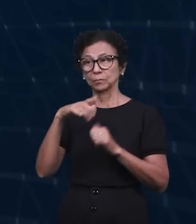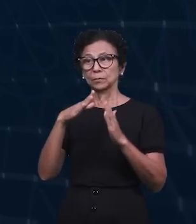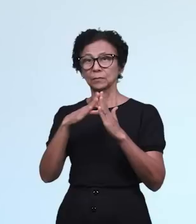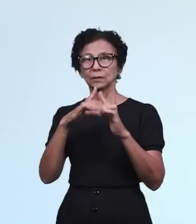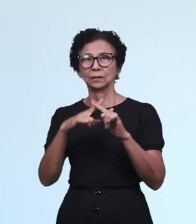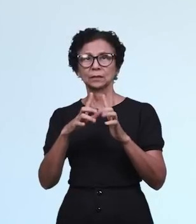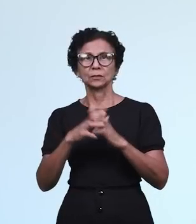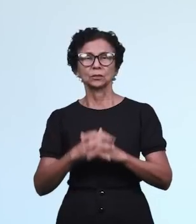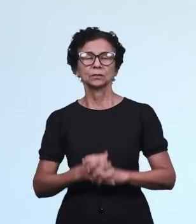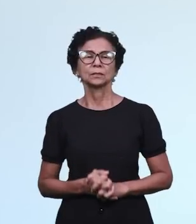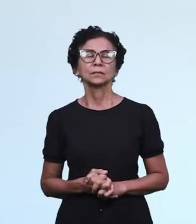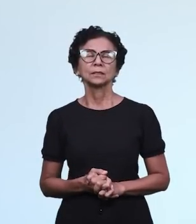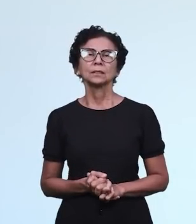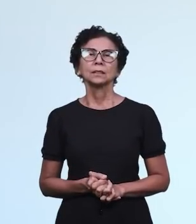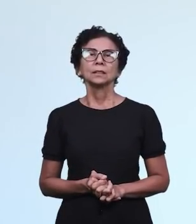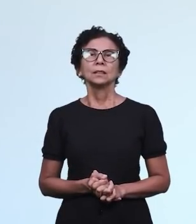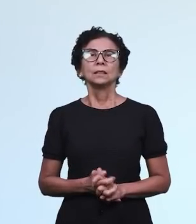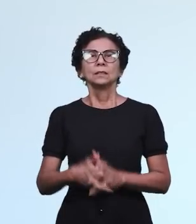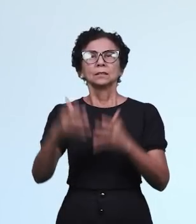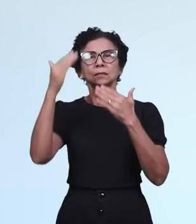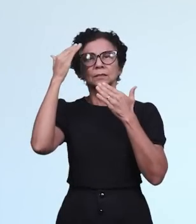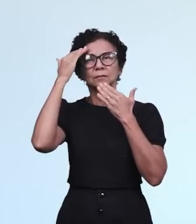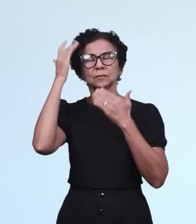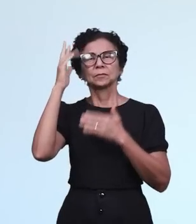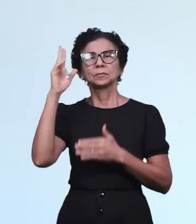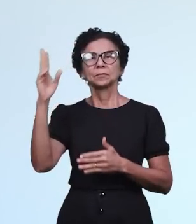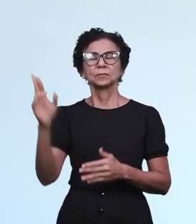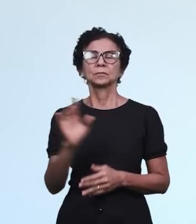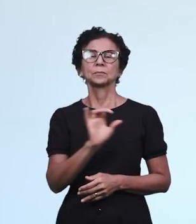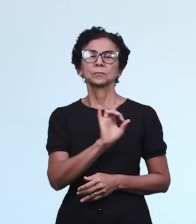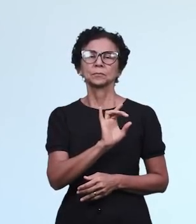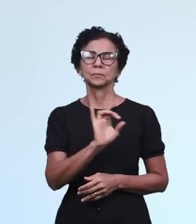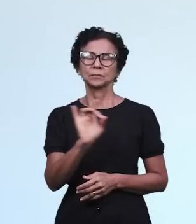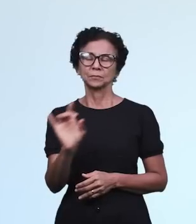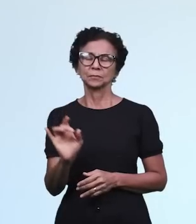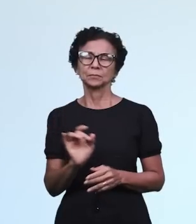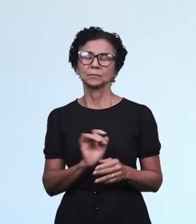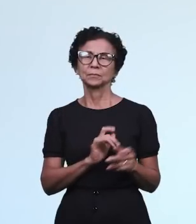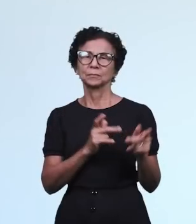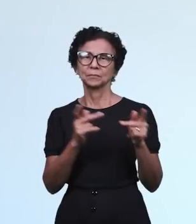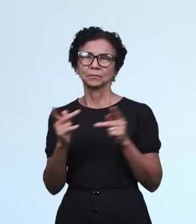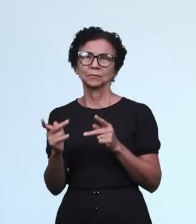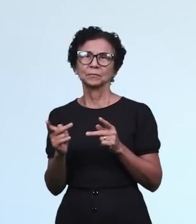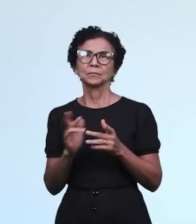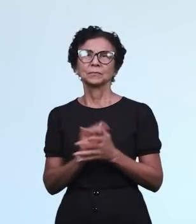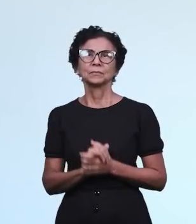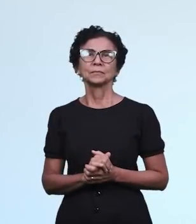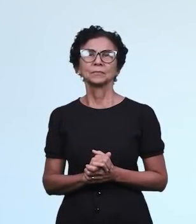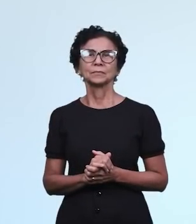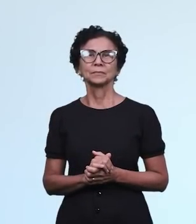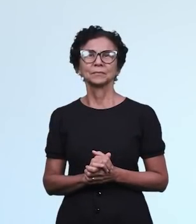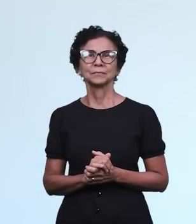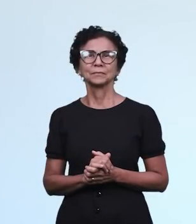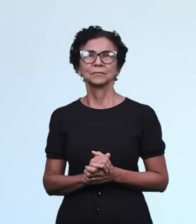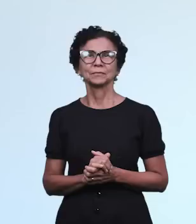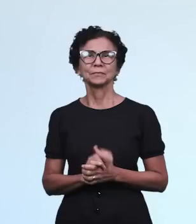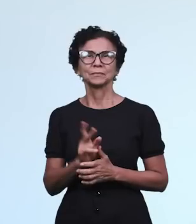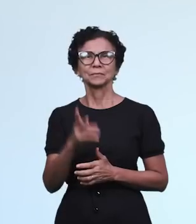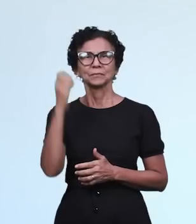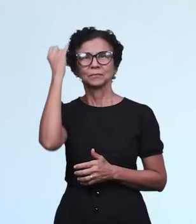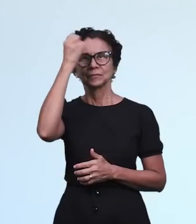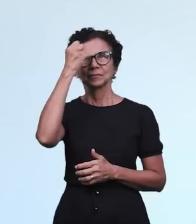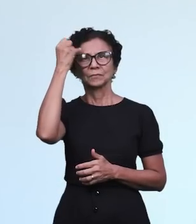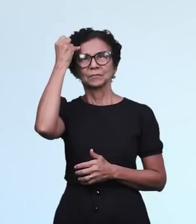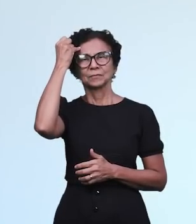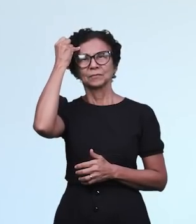igreja. Glorificamos ao Senhor por cada vida alcançada, que Ele continue nos guardando na sua obra. Irmão Jorge, é com você.